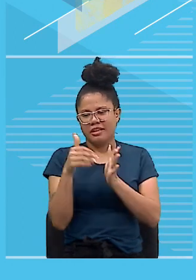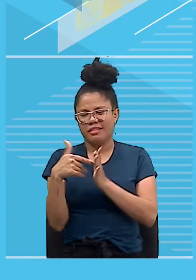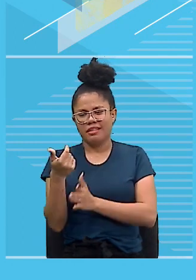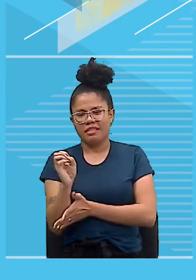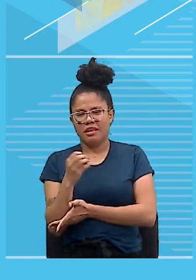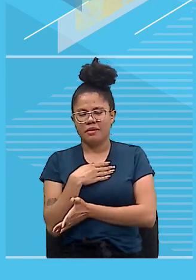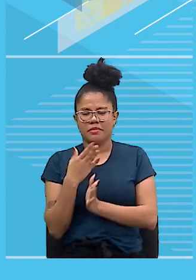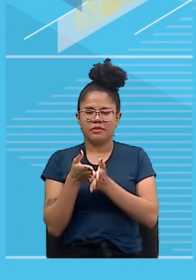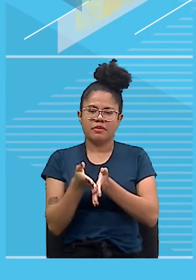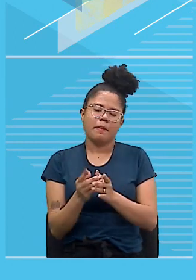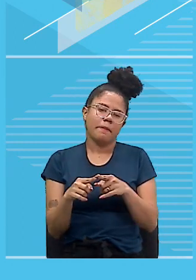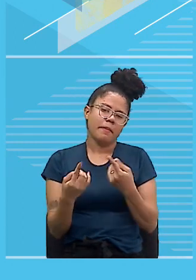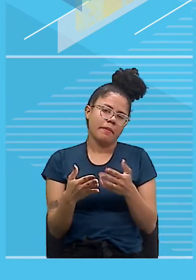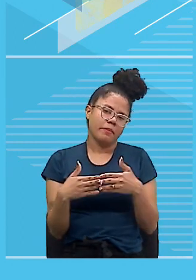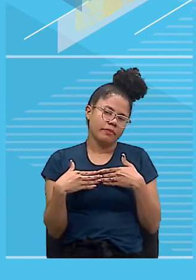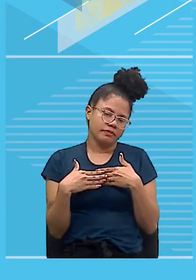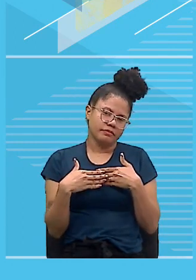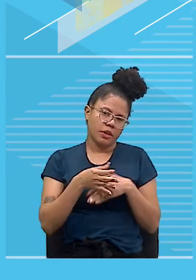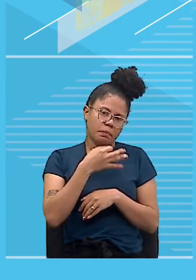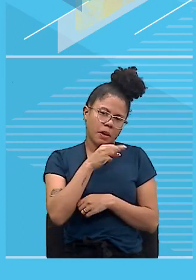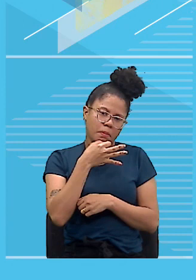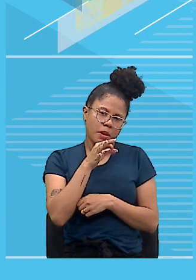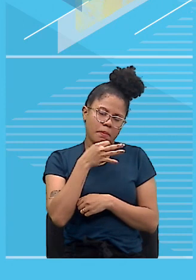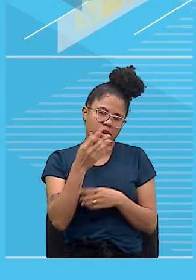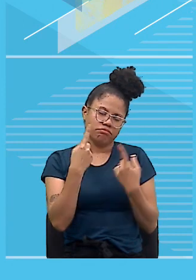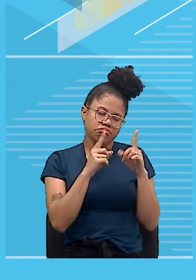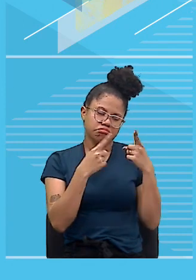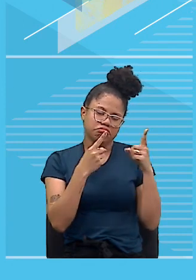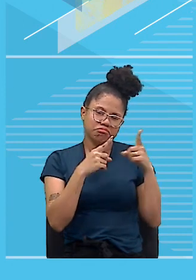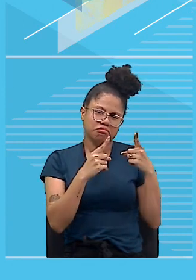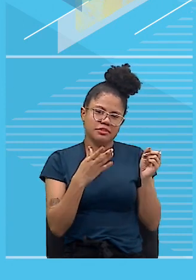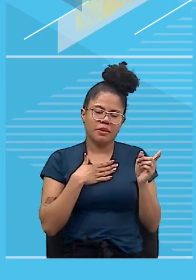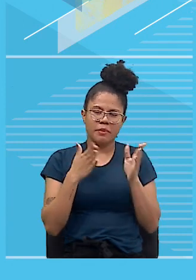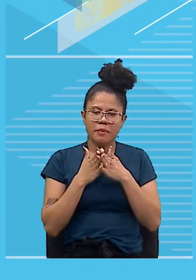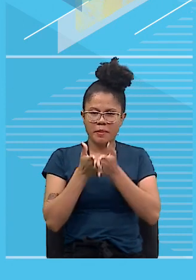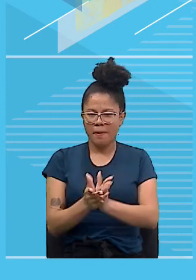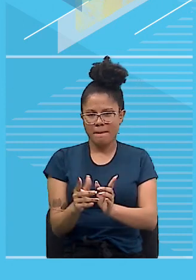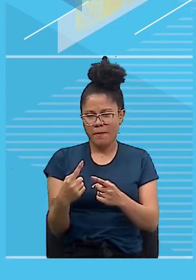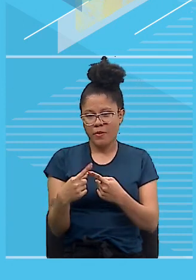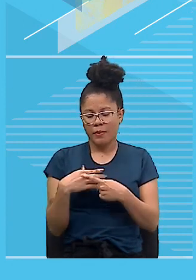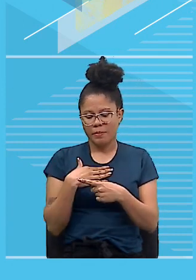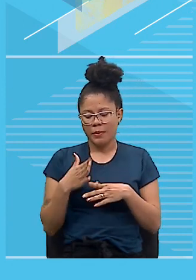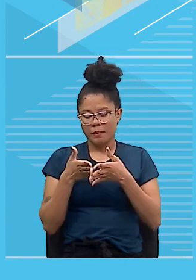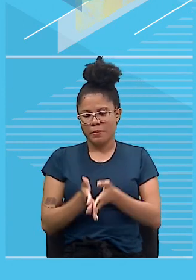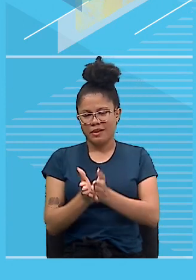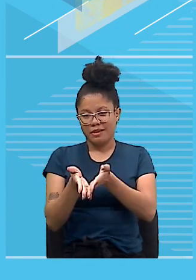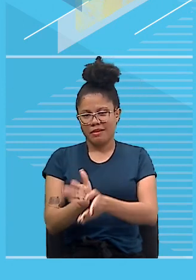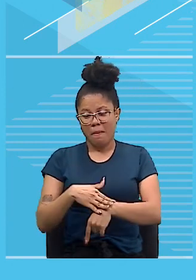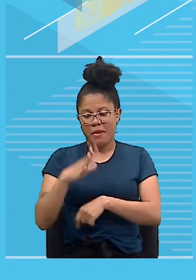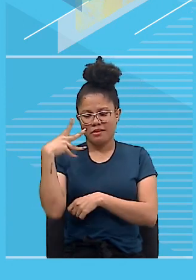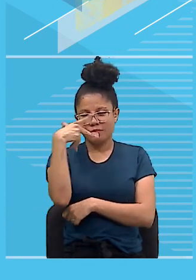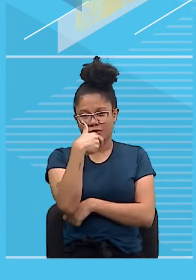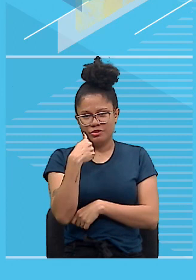mas não façam comentários sobre o meu barco porque ninguém consegue desenhar barco melhor do que eu observem